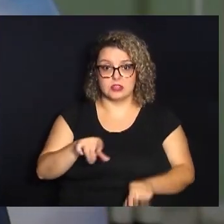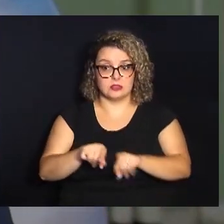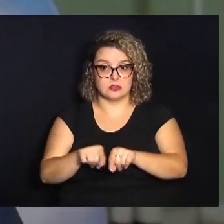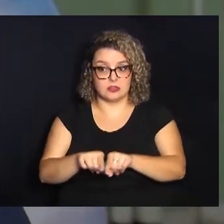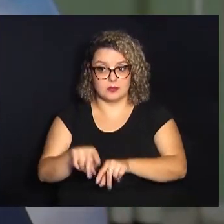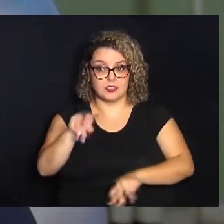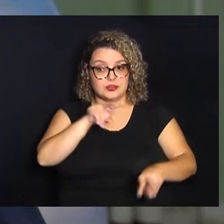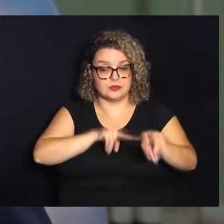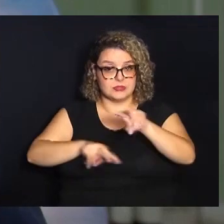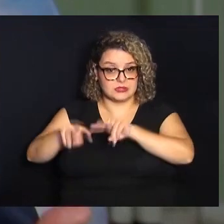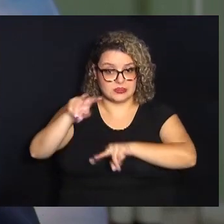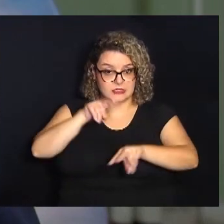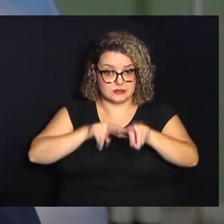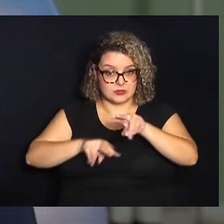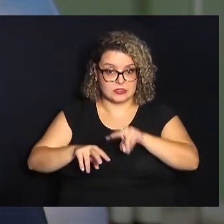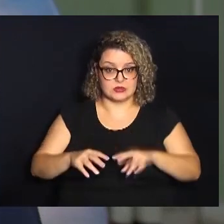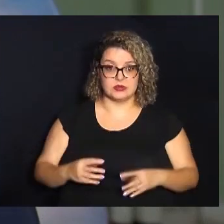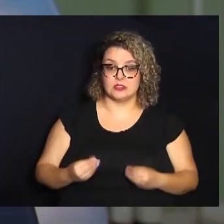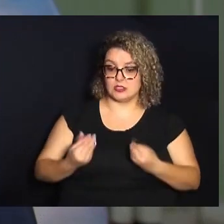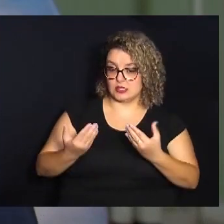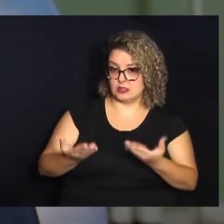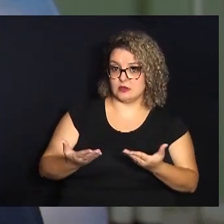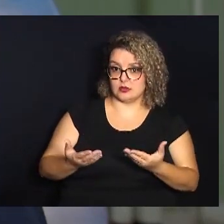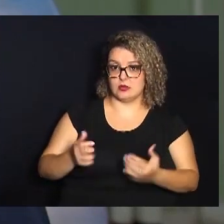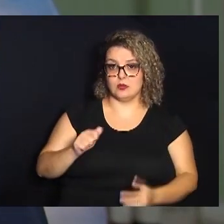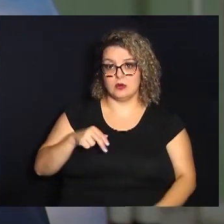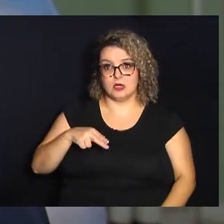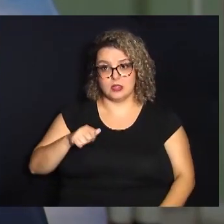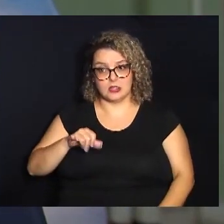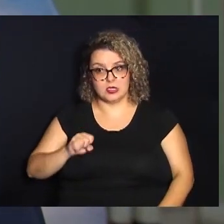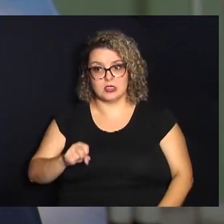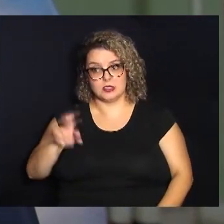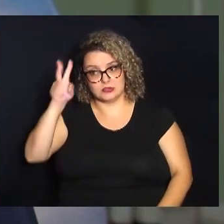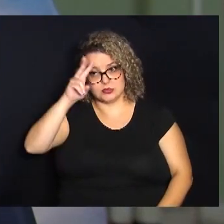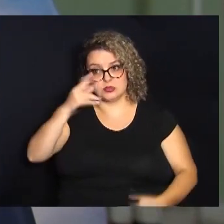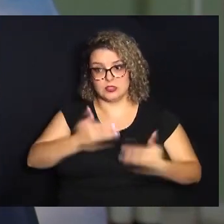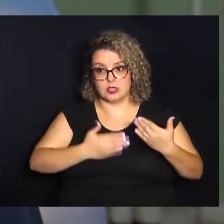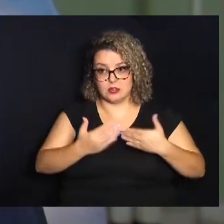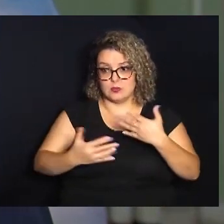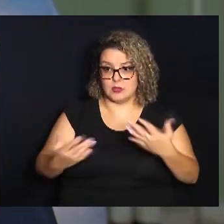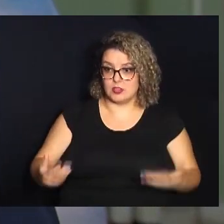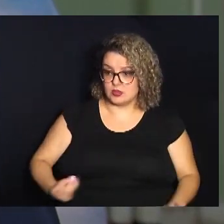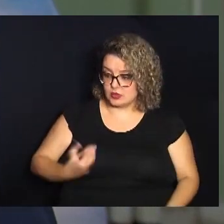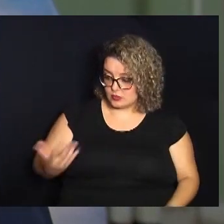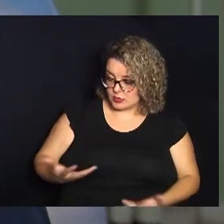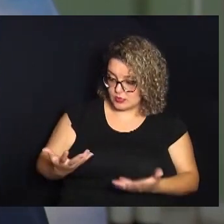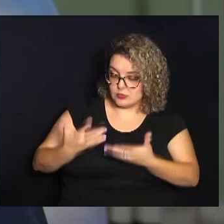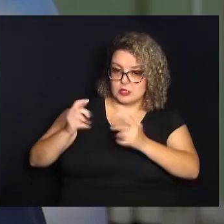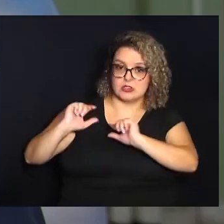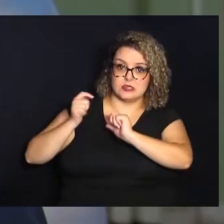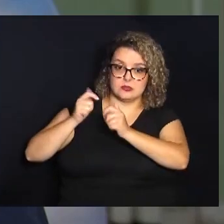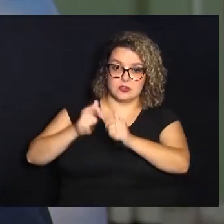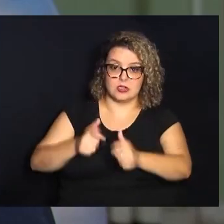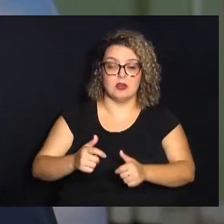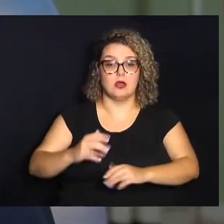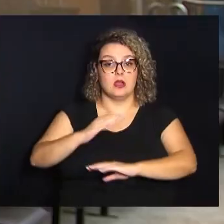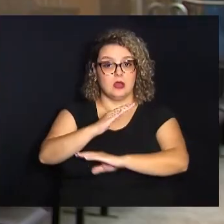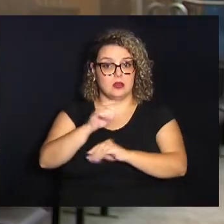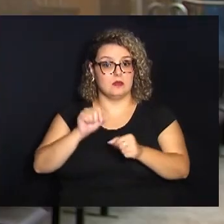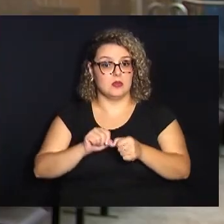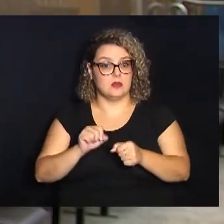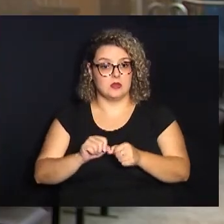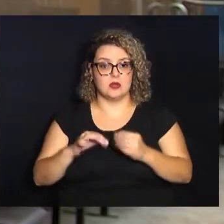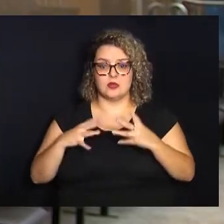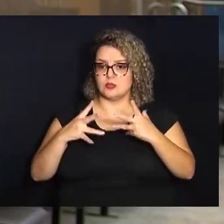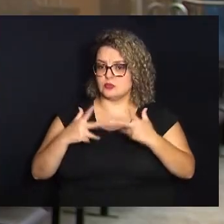da história e manter viva essa tradição. A Câmara tem feito isso com todas as raças e comunidades, né? Por